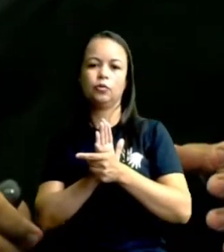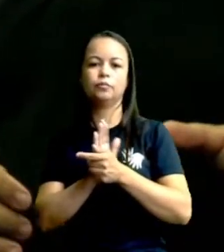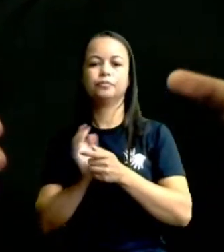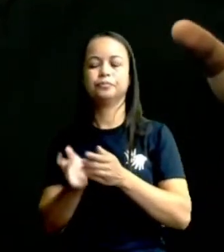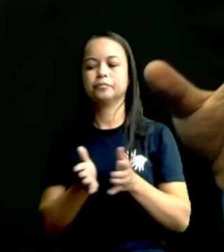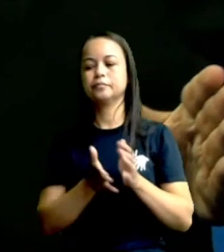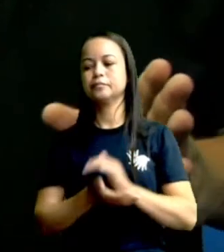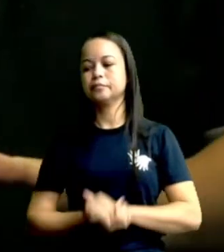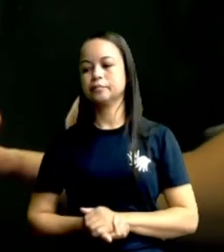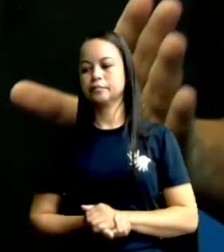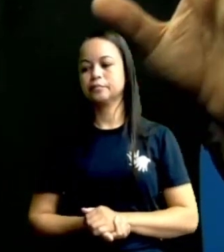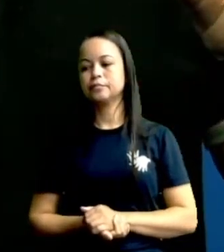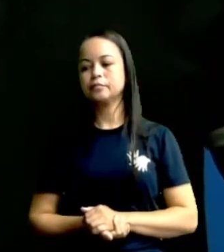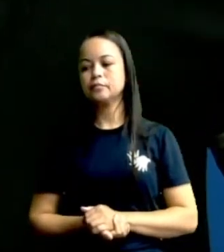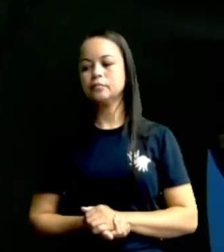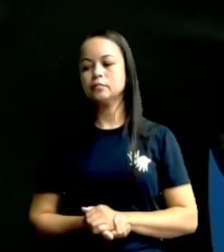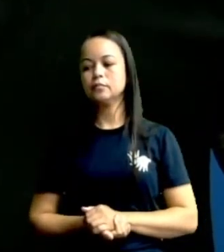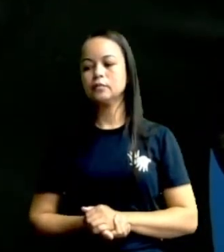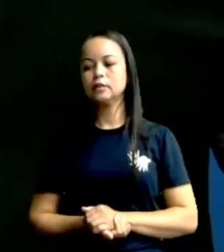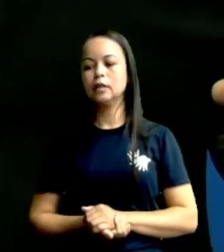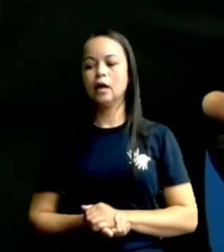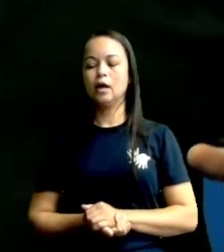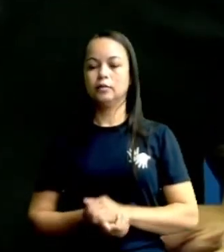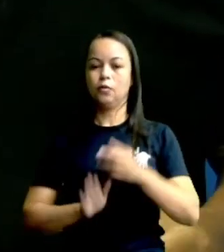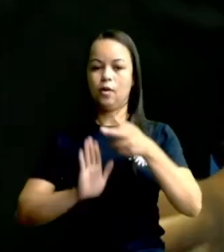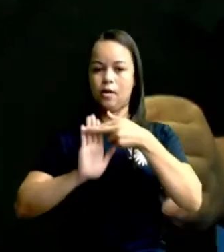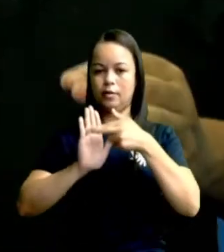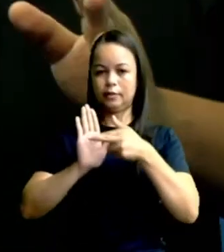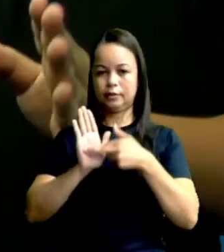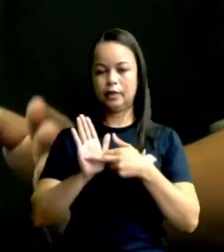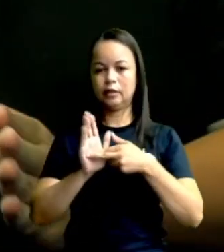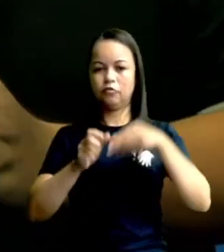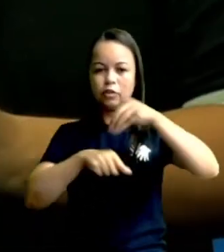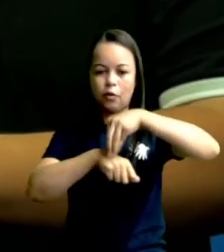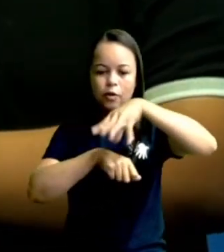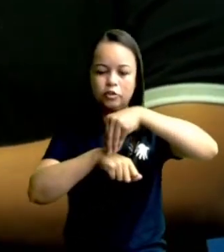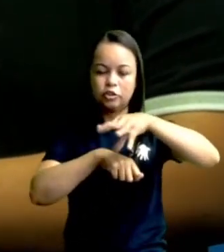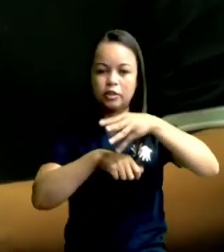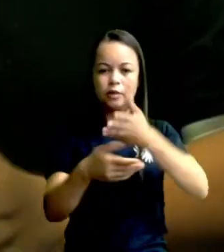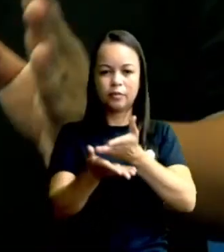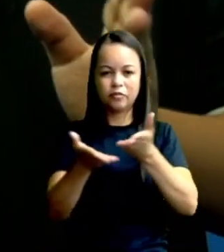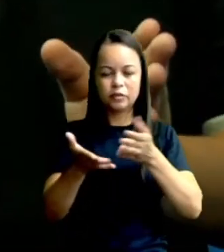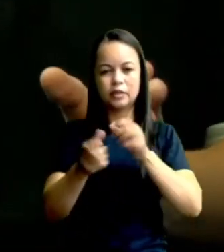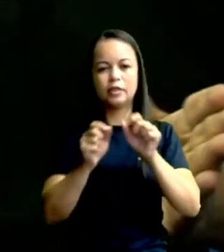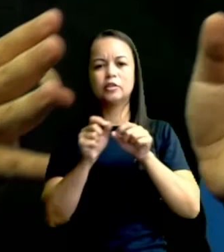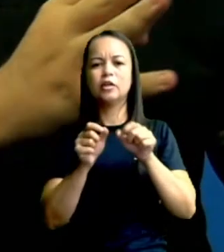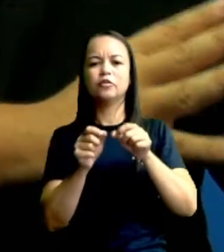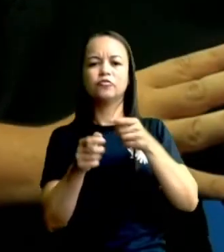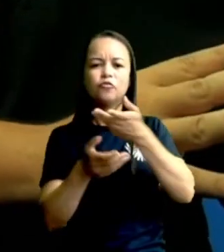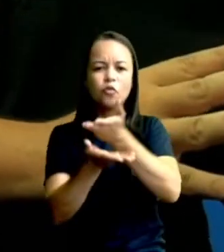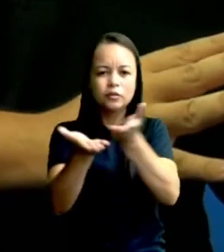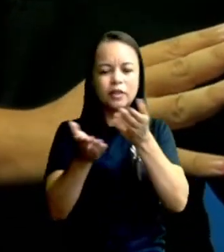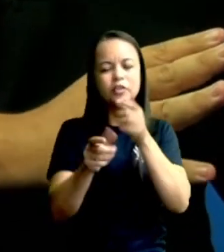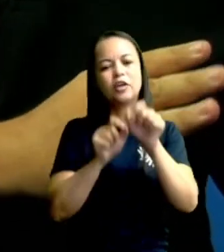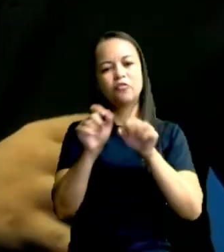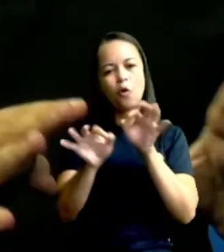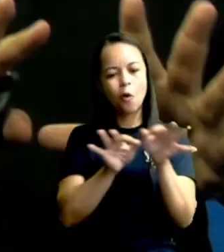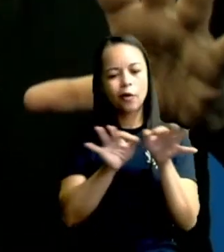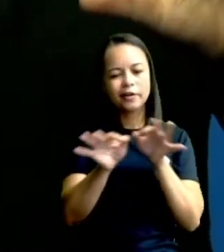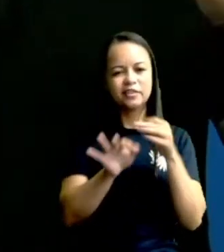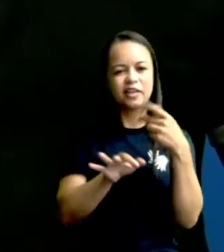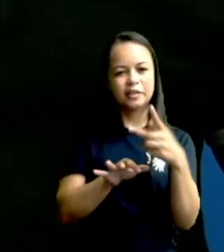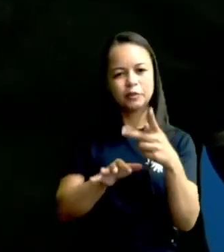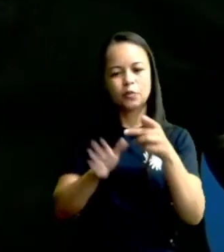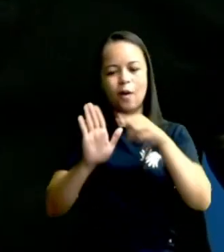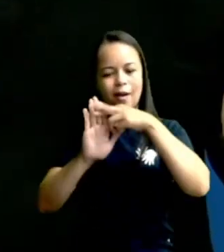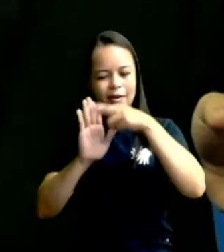Então, a receita, vou dar algumas dicas aqui a vocês agora, para você que vai elaborar a sua receita depois dessa aula, que